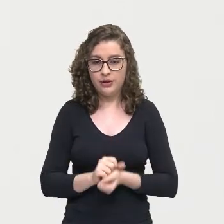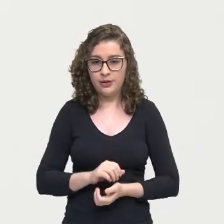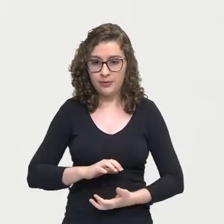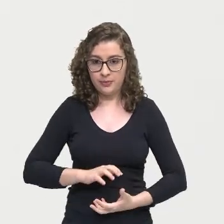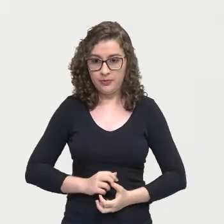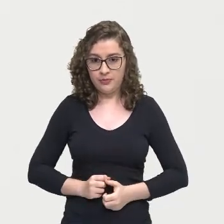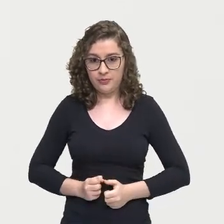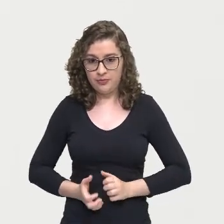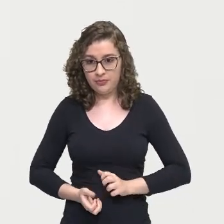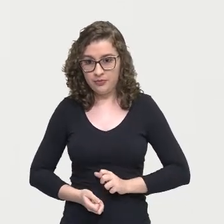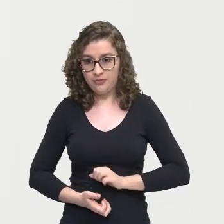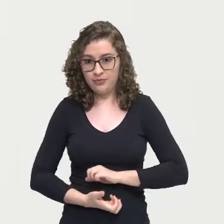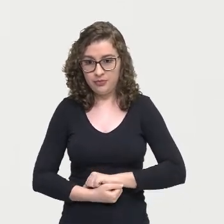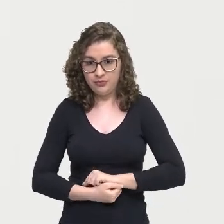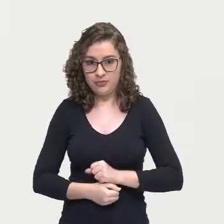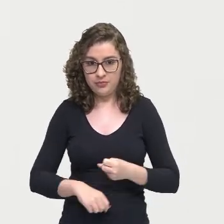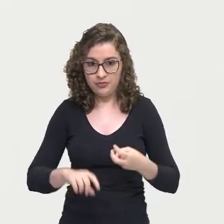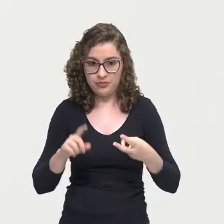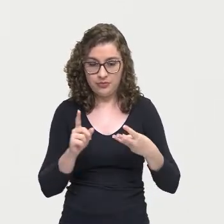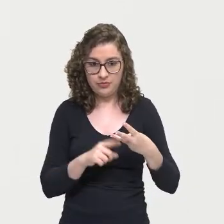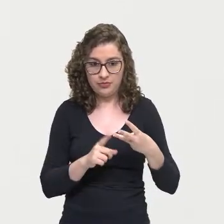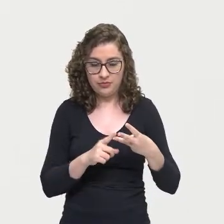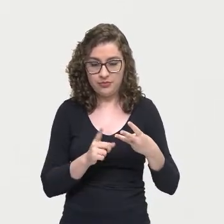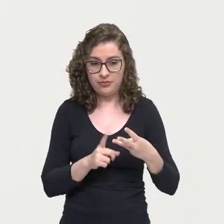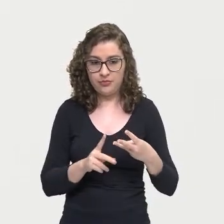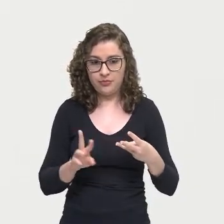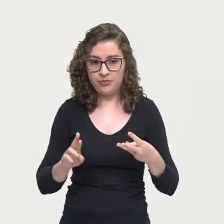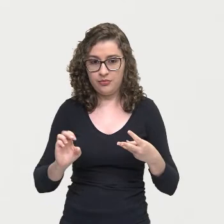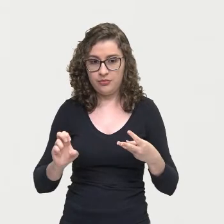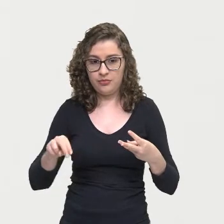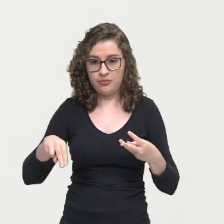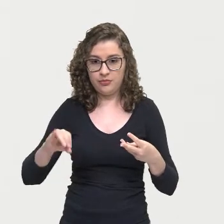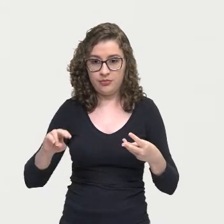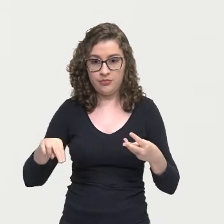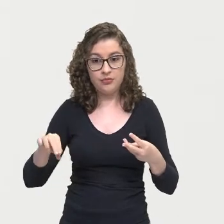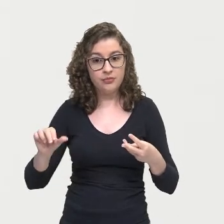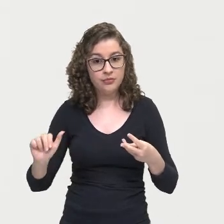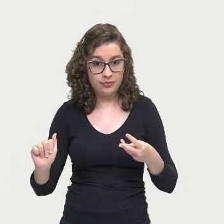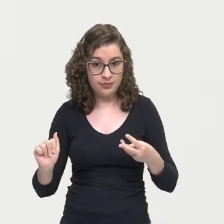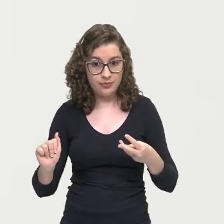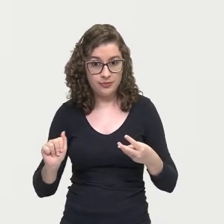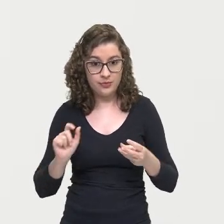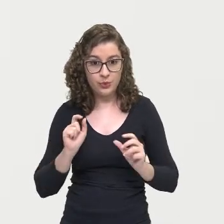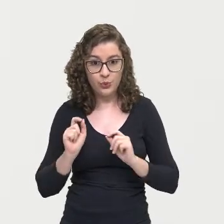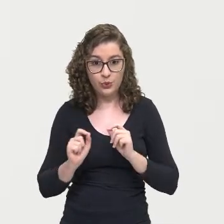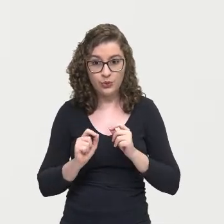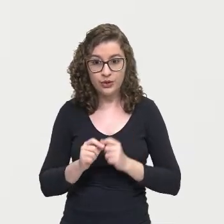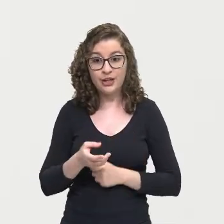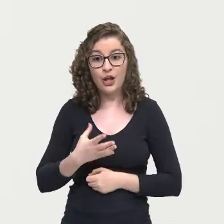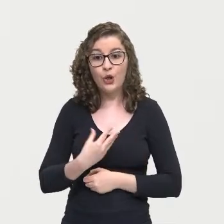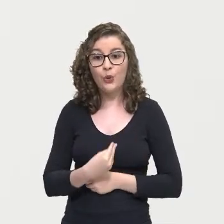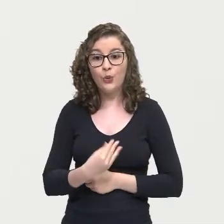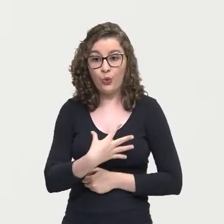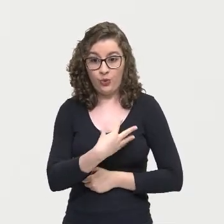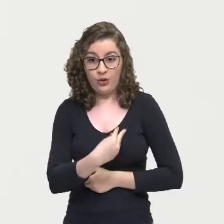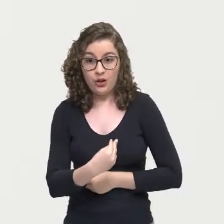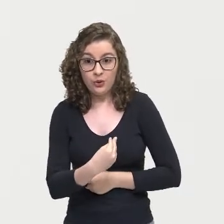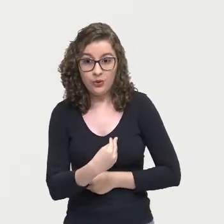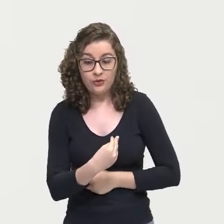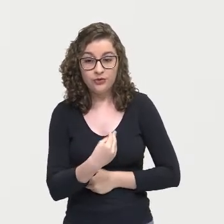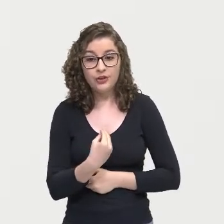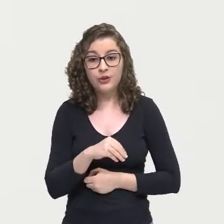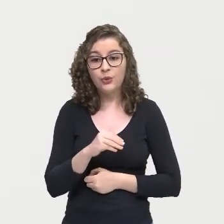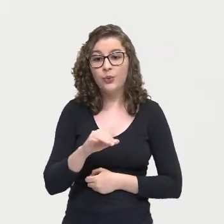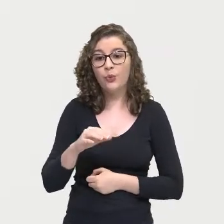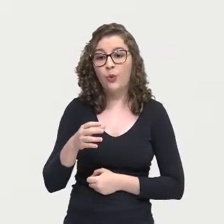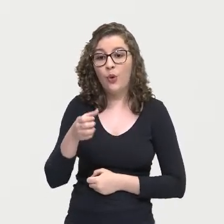no nosso estômago. E a renina, que ela quebra a caseína do leite materno, também tá